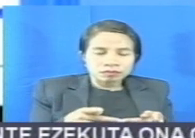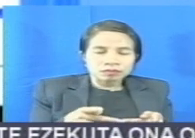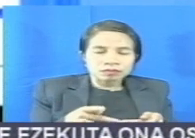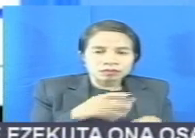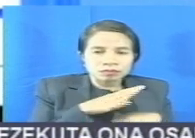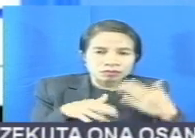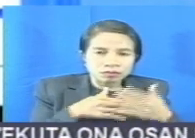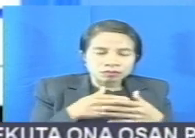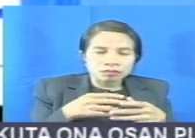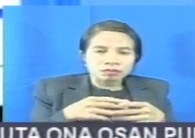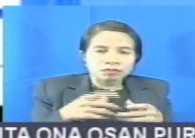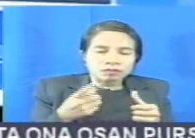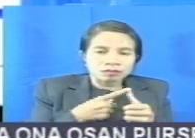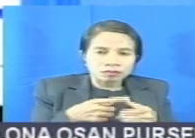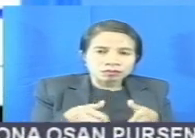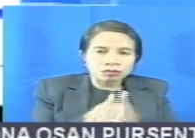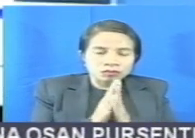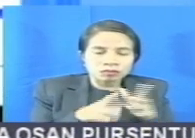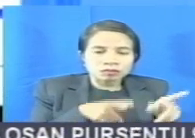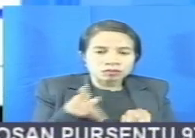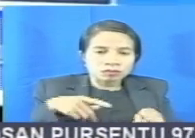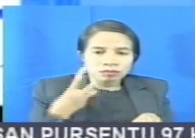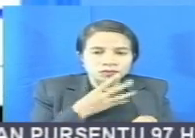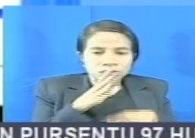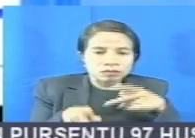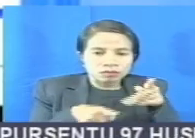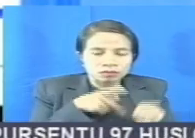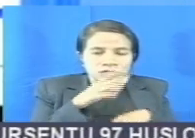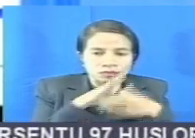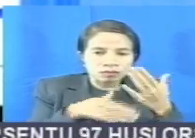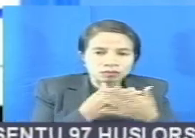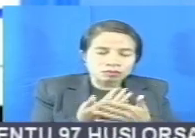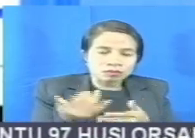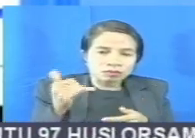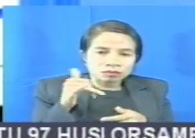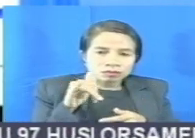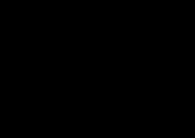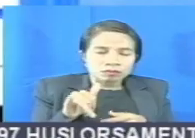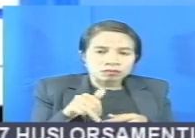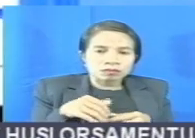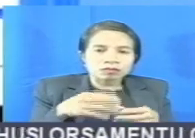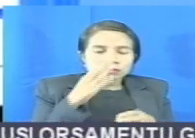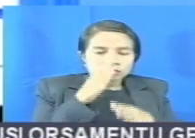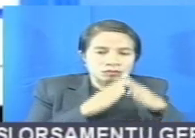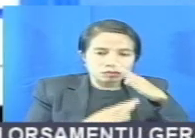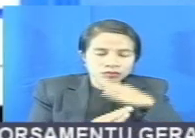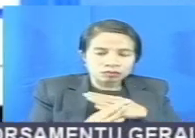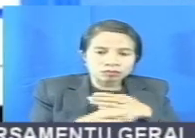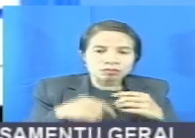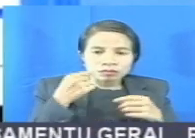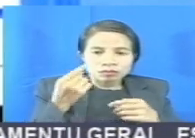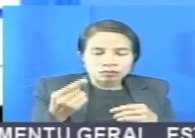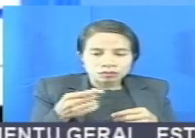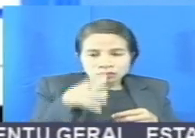civil primeiro a tu husu hela ba iten cidadão sira o haraikan e a mim hato hela ba iten inan aman a alin